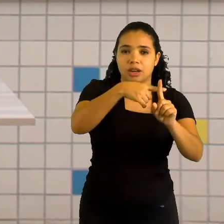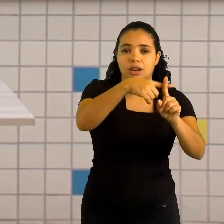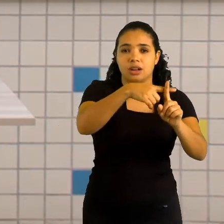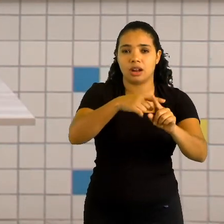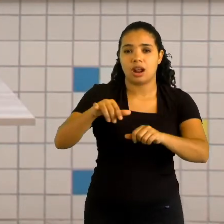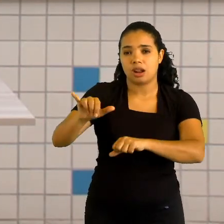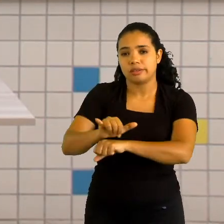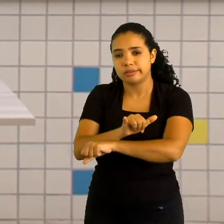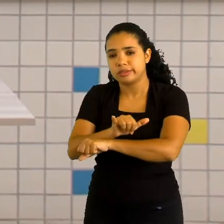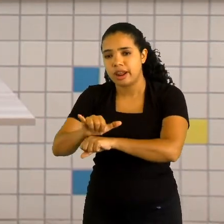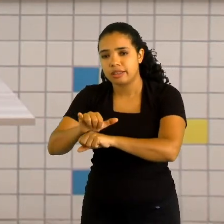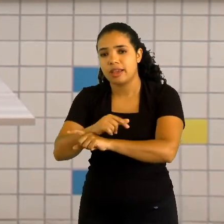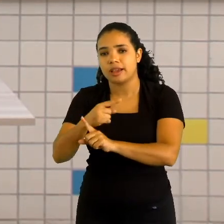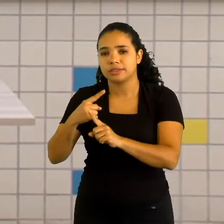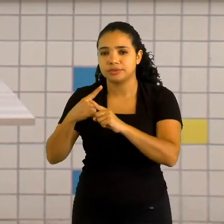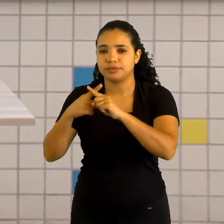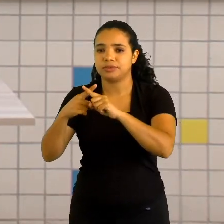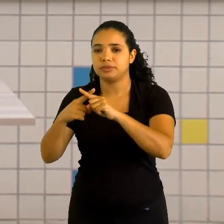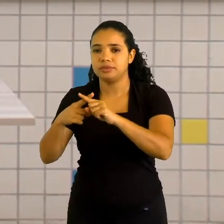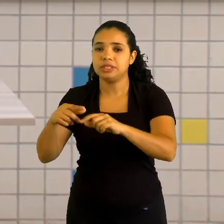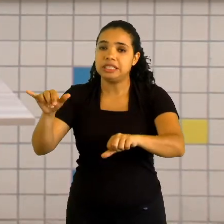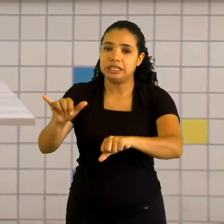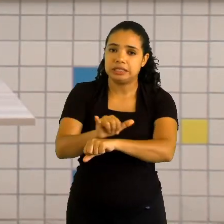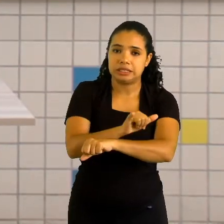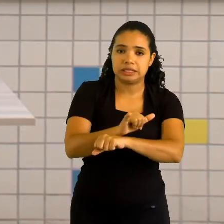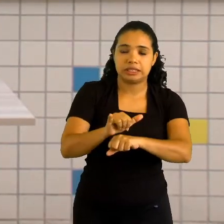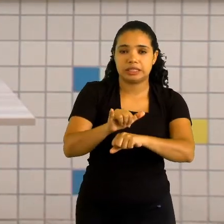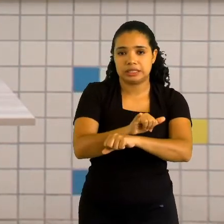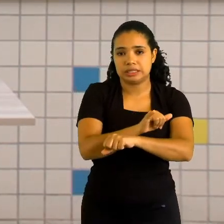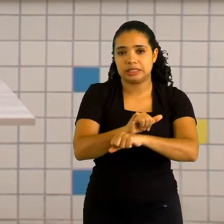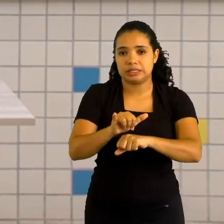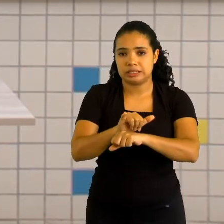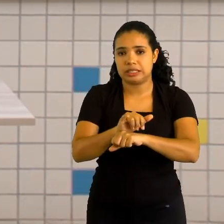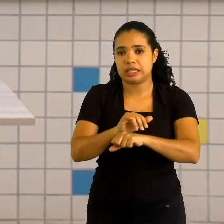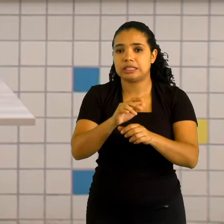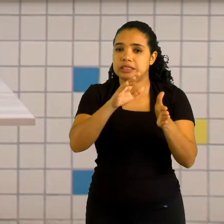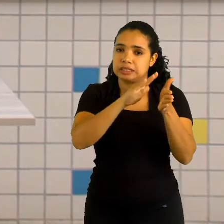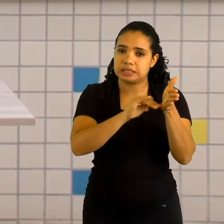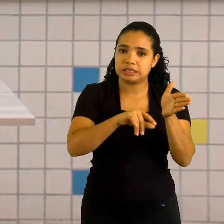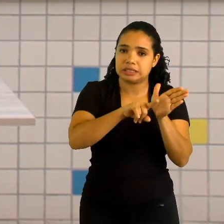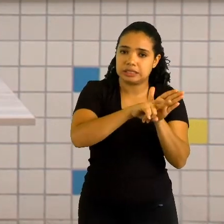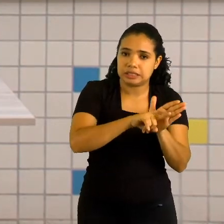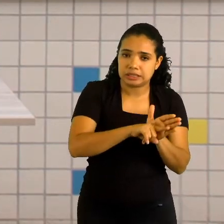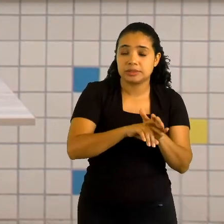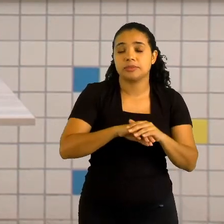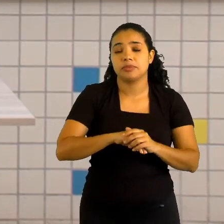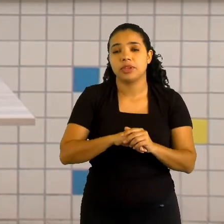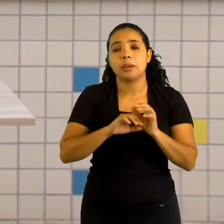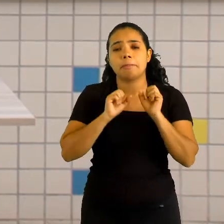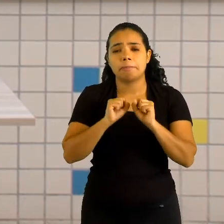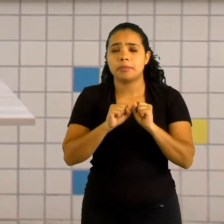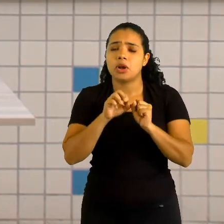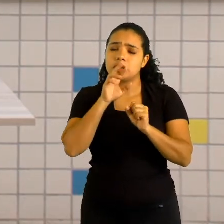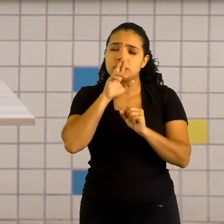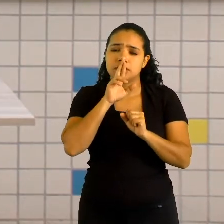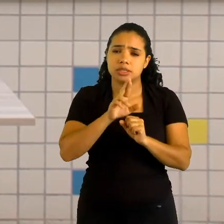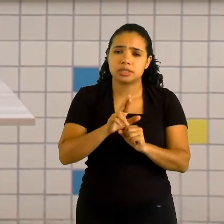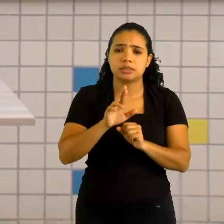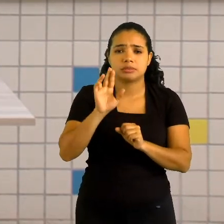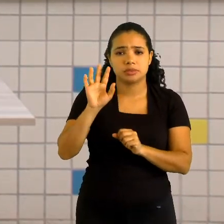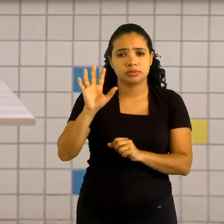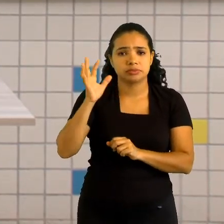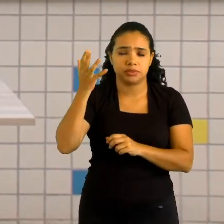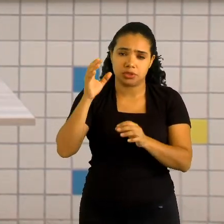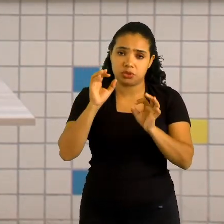de subtração, uma estratégia de multiplicação. A gente pode resolver qualquer uma dessas operações de muitas maneiras. Uma